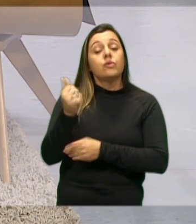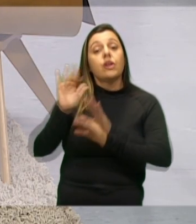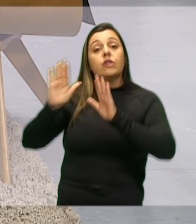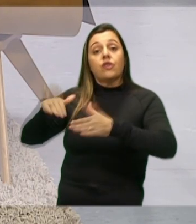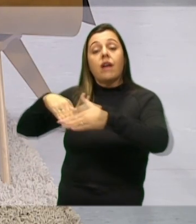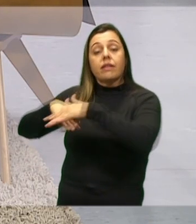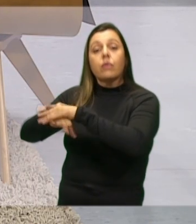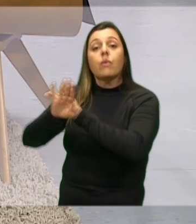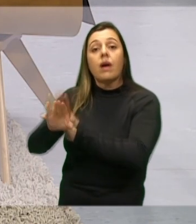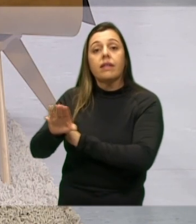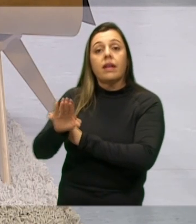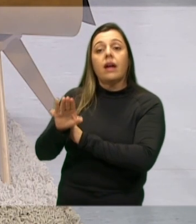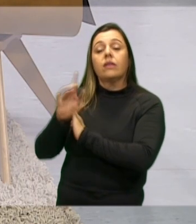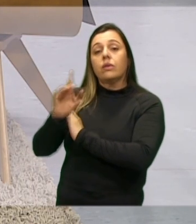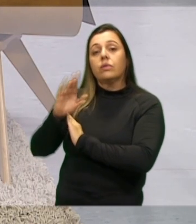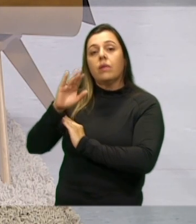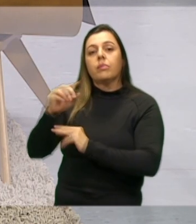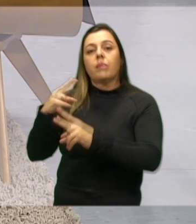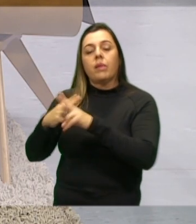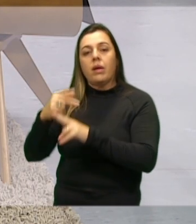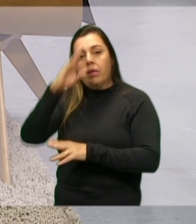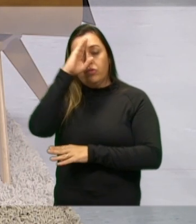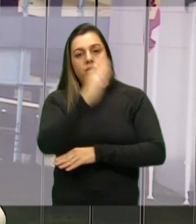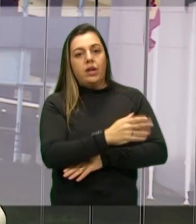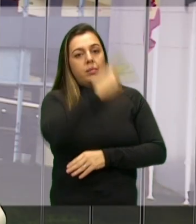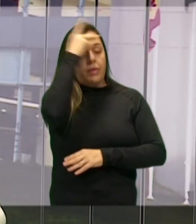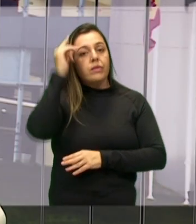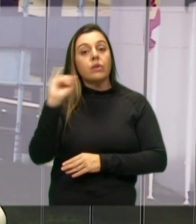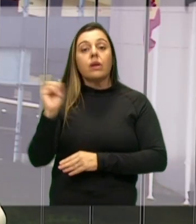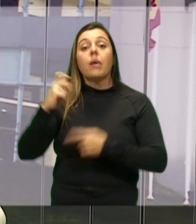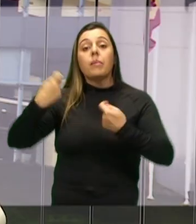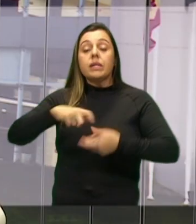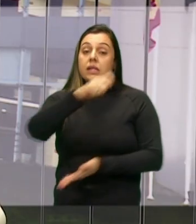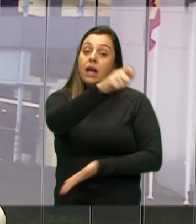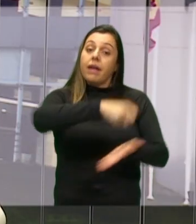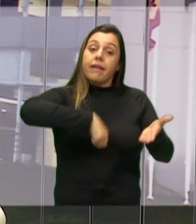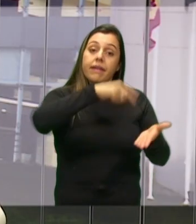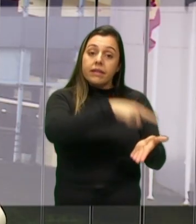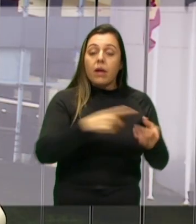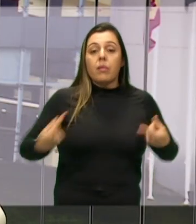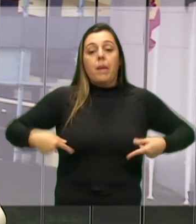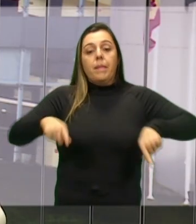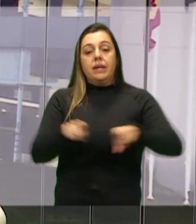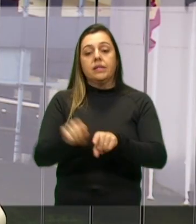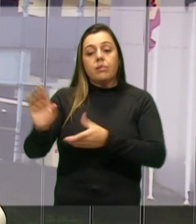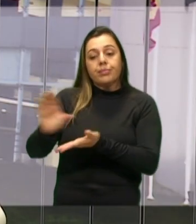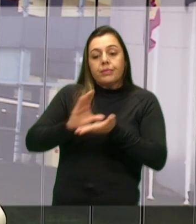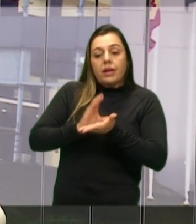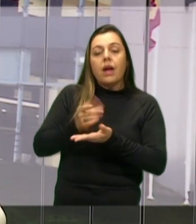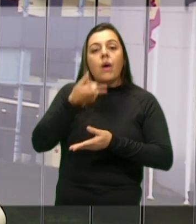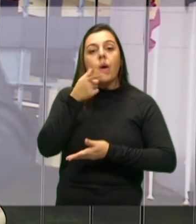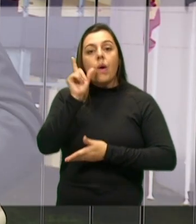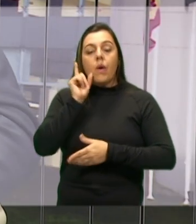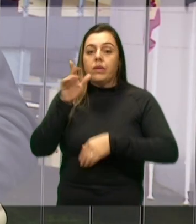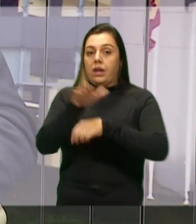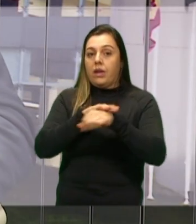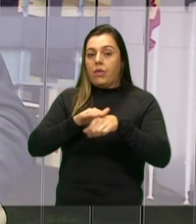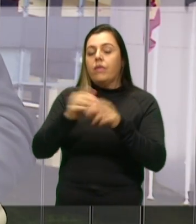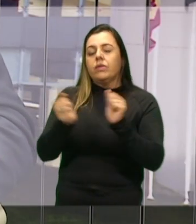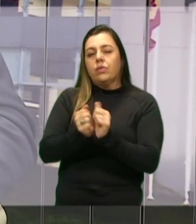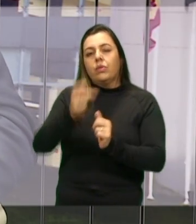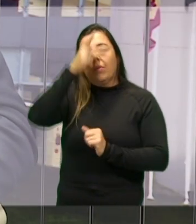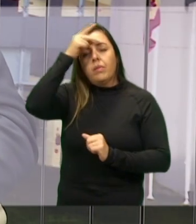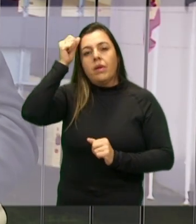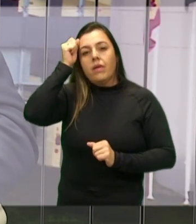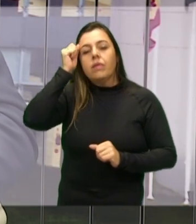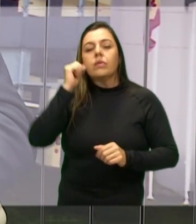está depositado numa conta diretamente para a Prefeitura de Itajaí, ela precisa assinar esse convênio para receber. Então ontem nessa conversa com o prefeito,